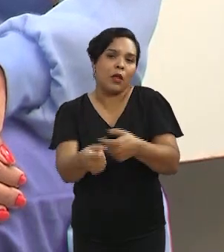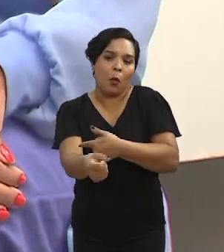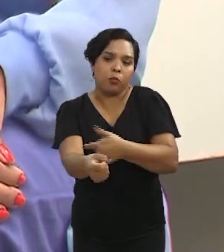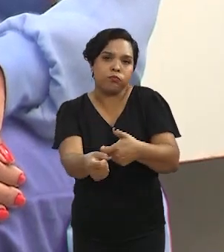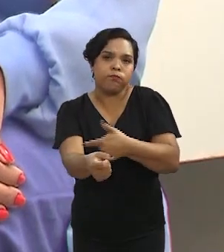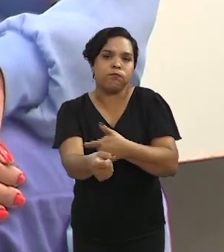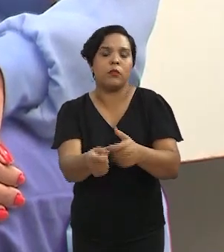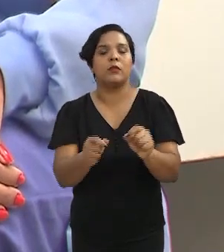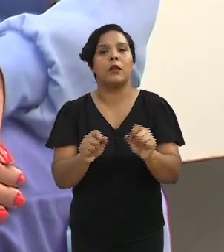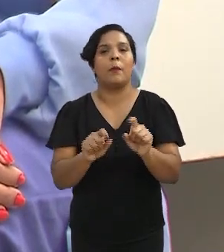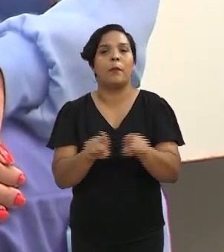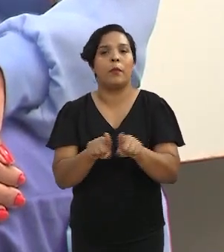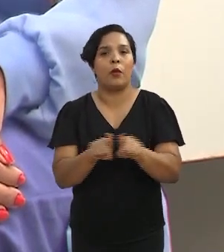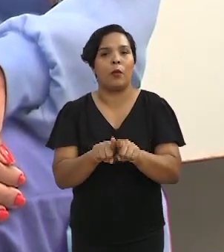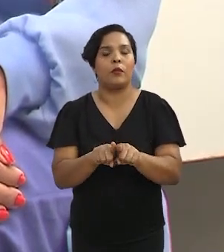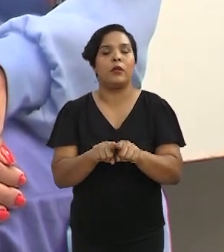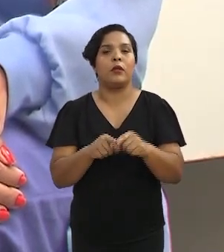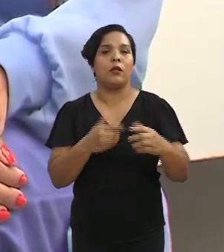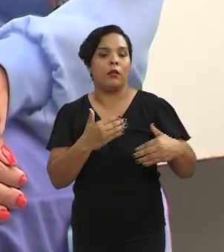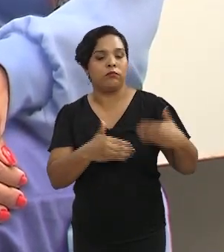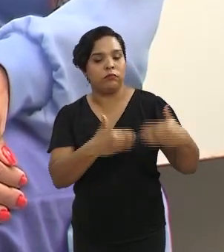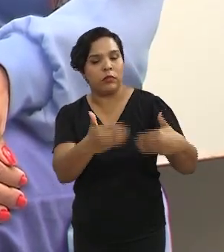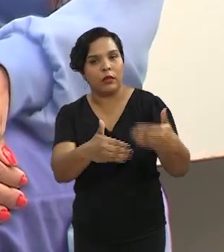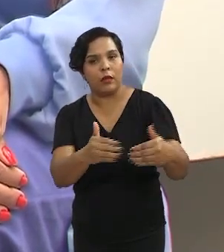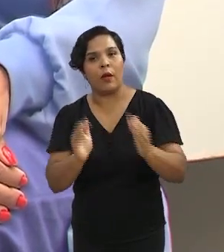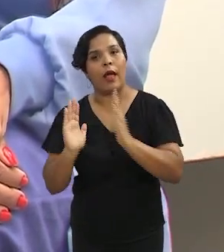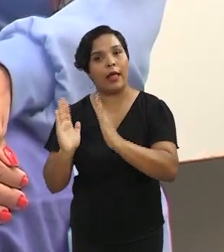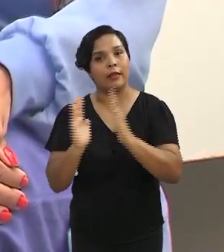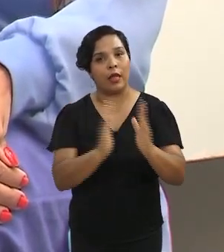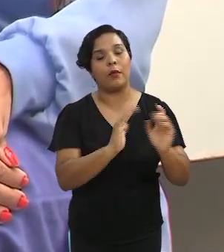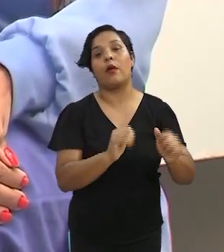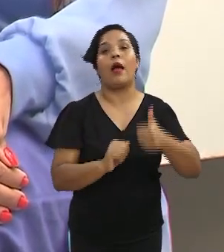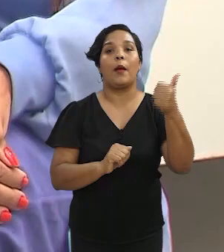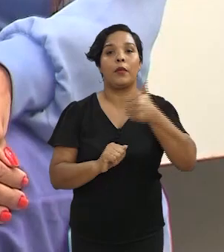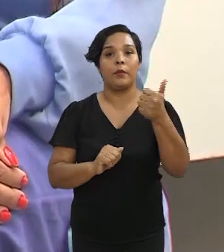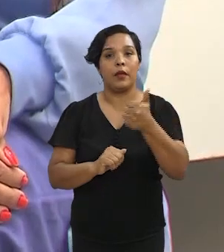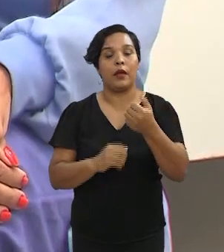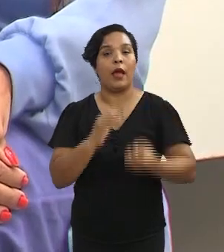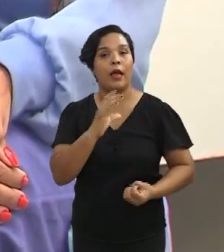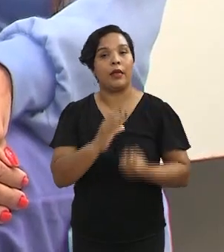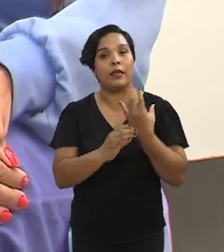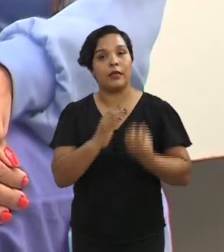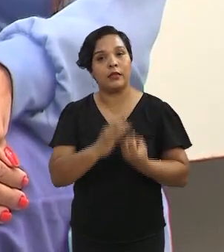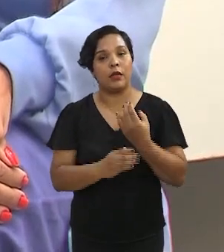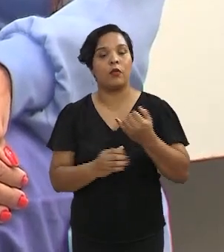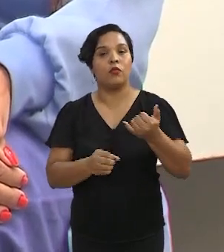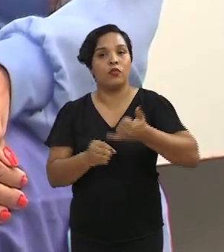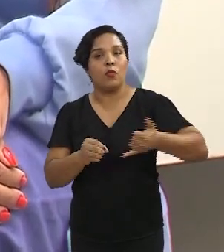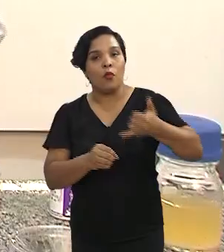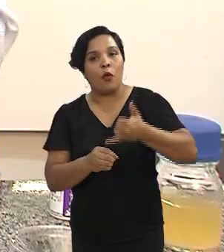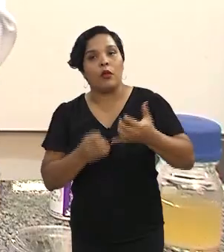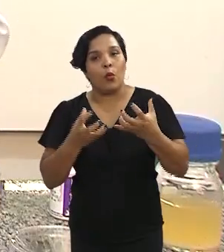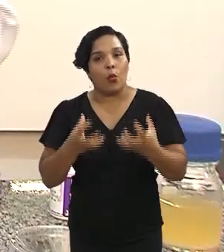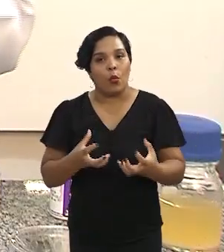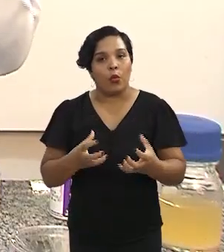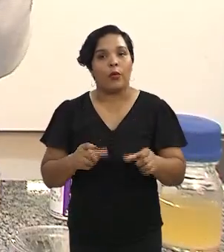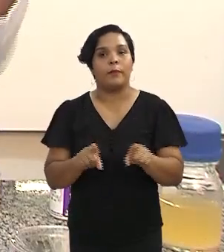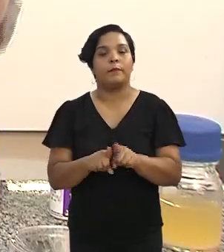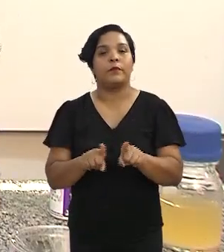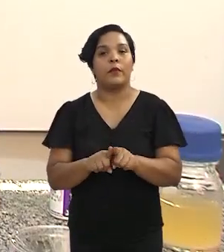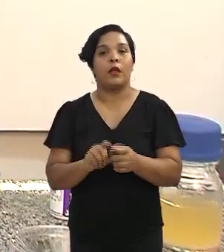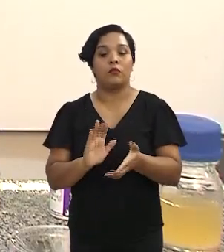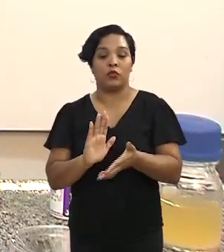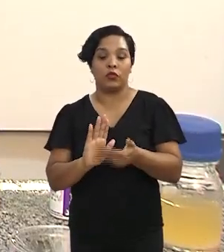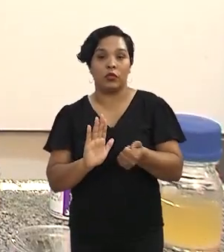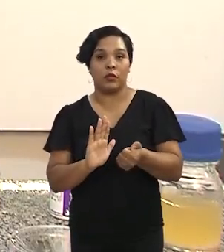que aconteceu a pesquisa? Ela seguiu algumas etapas. A primeira etapa foi a formulação desse óleo secante. É feita a extração